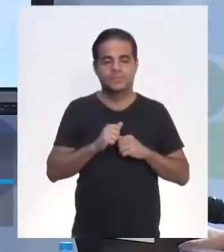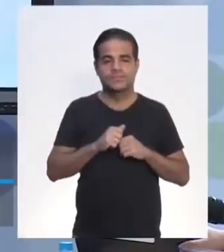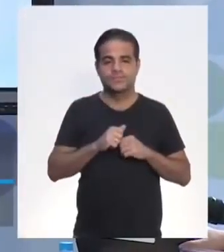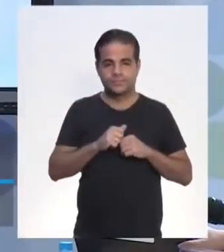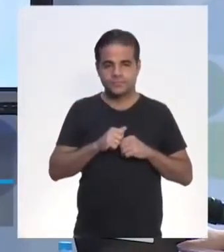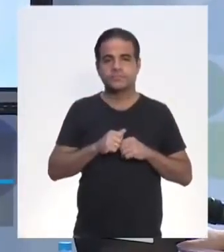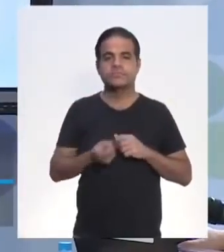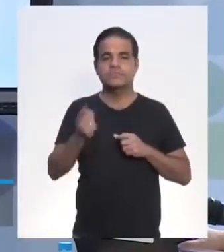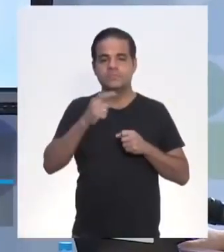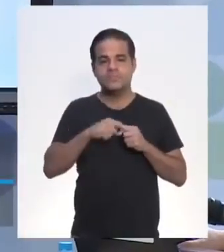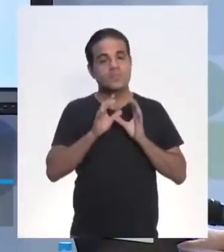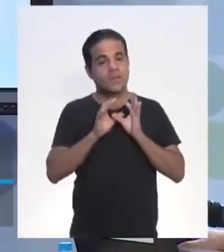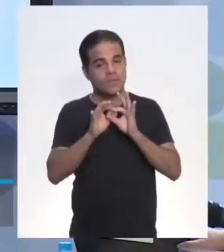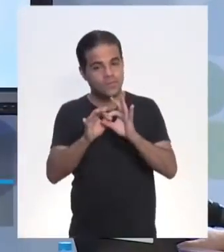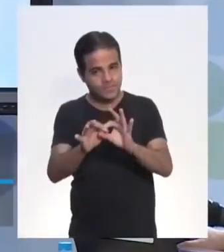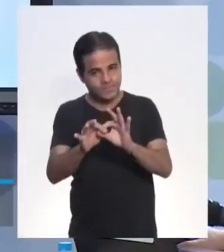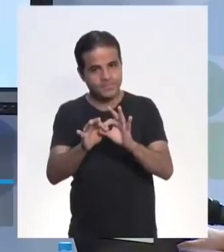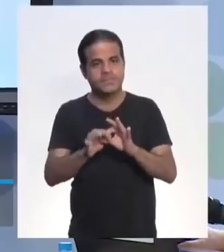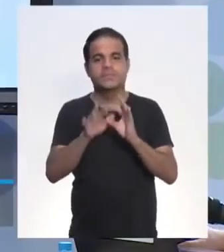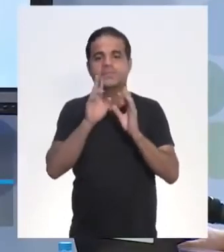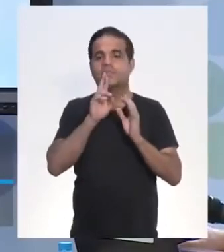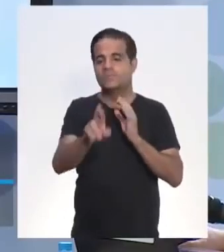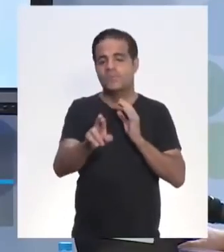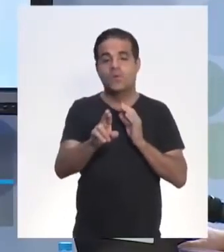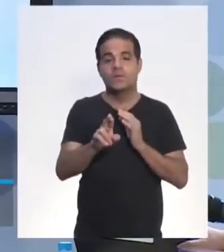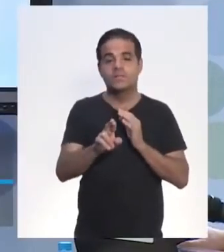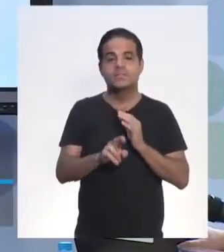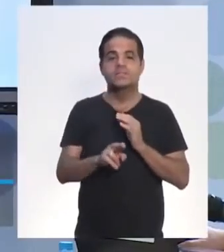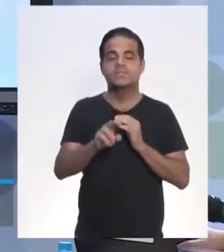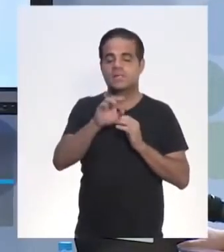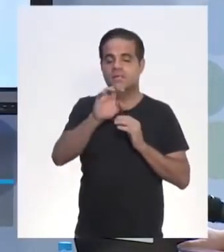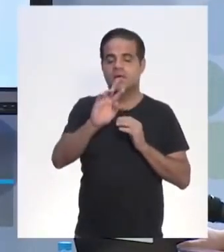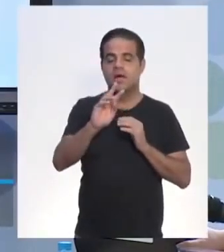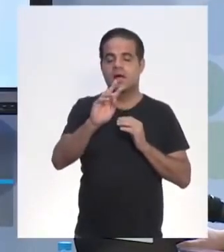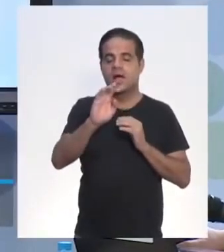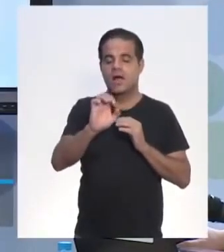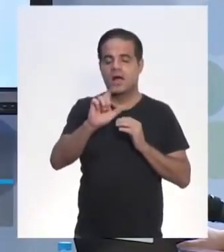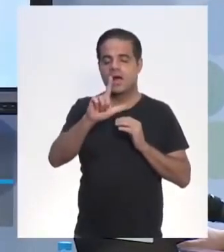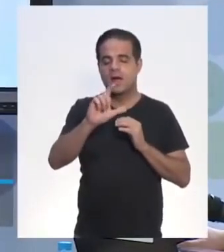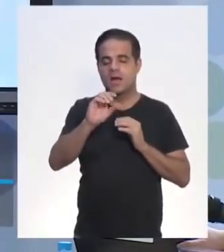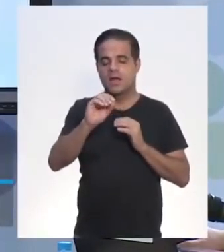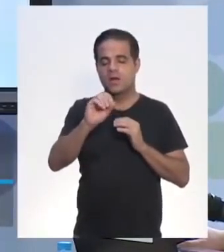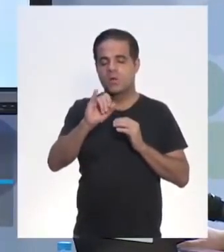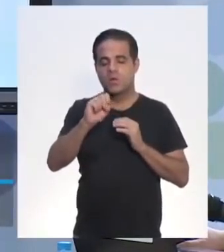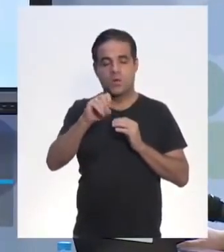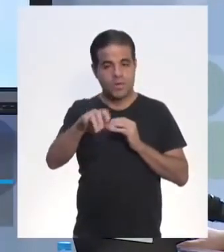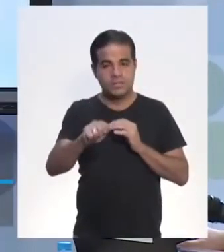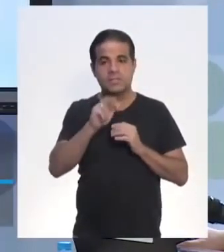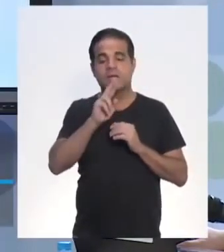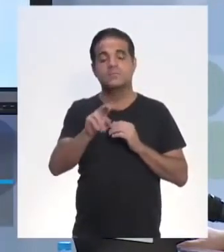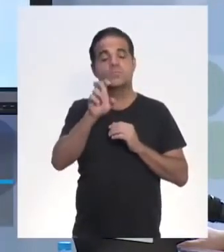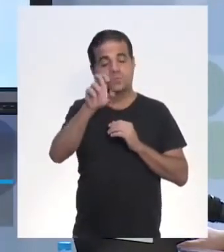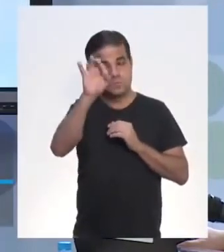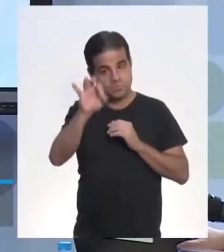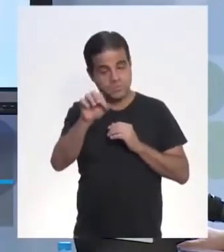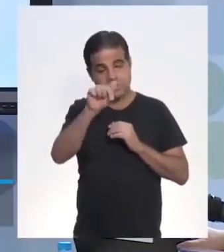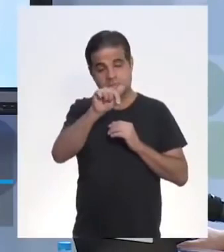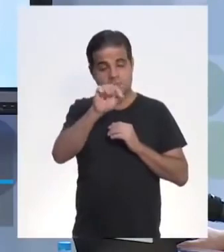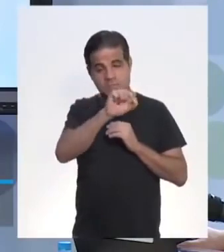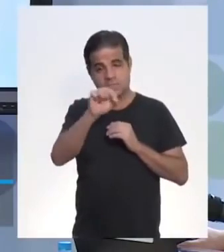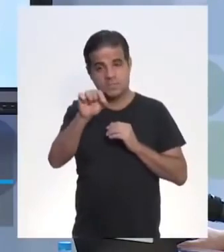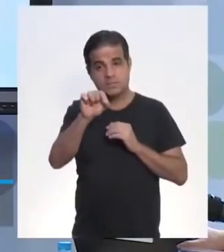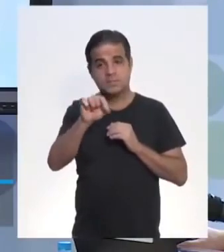que agora voltando no conto estudar da resolução a Heloísa Ela respondeu também nessa ideia do cinco porcento de